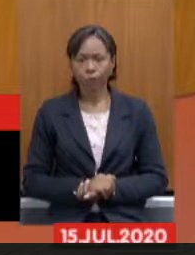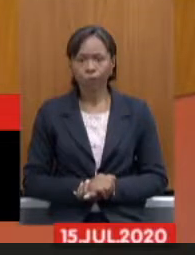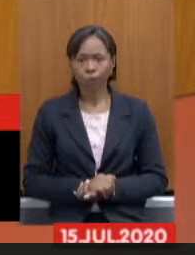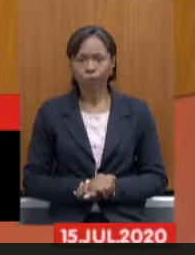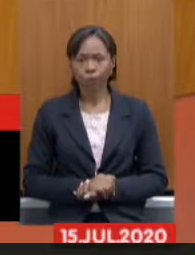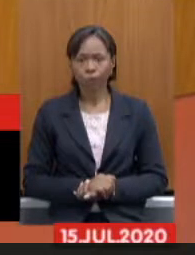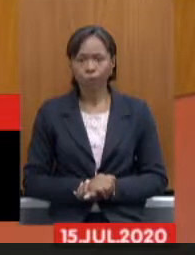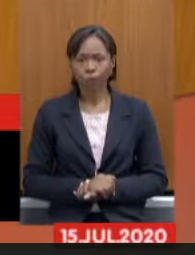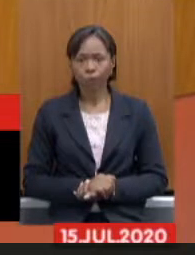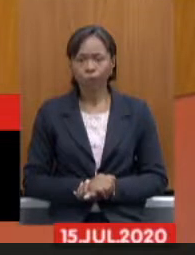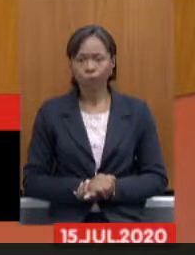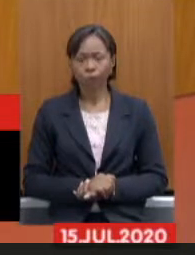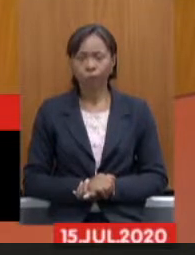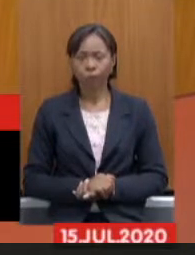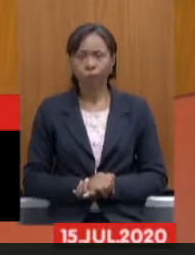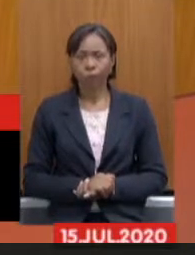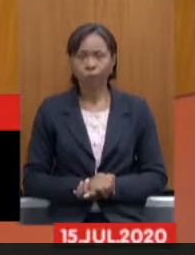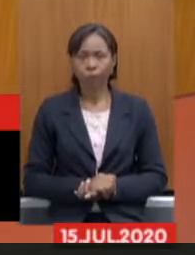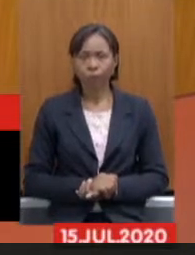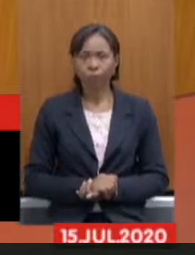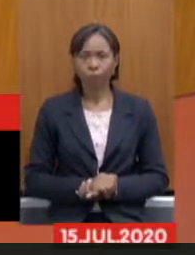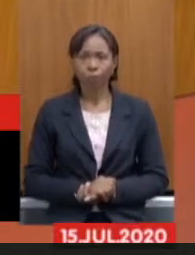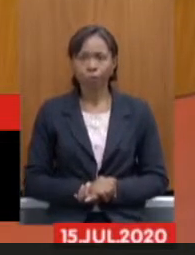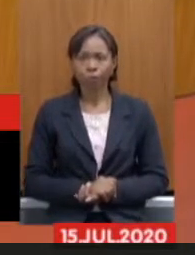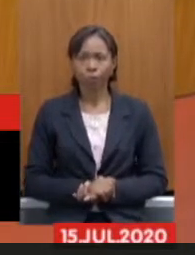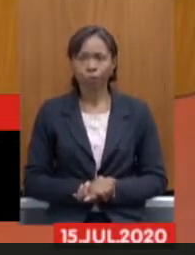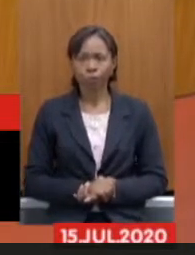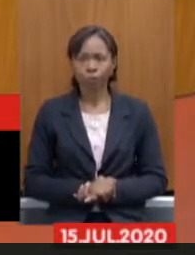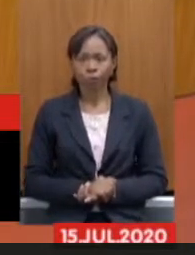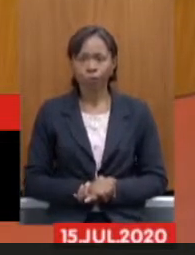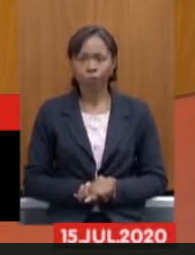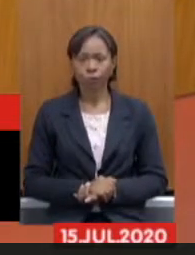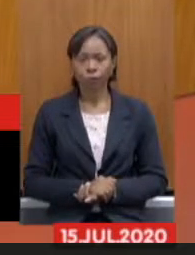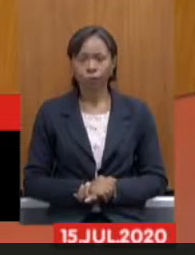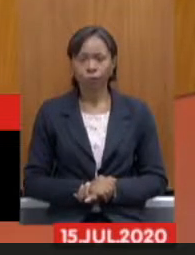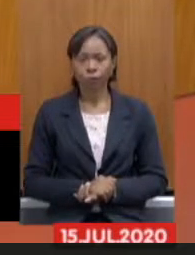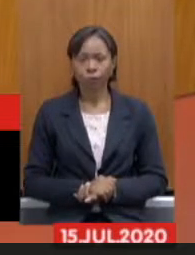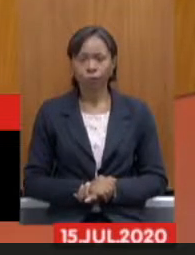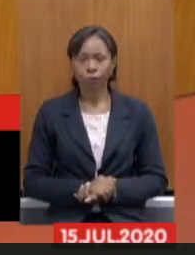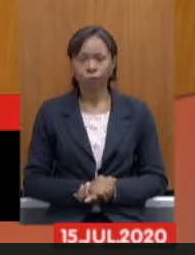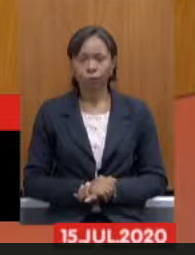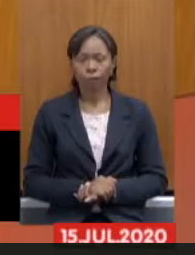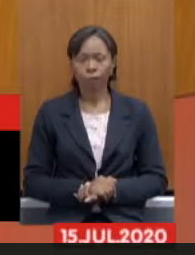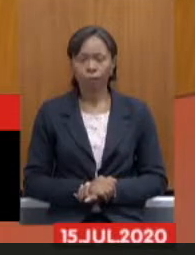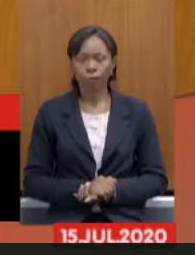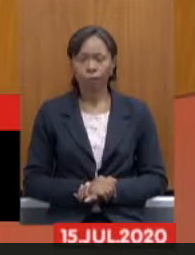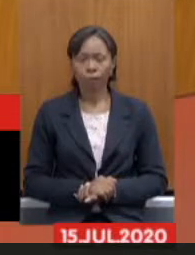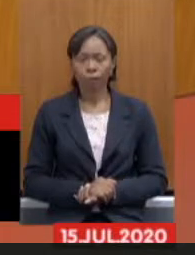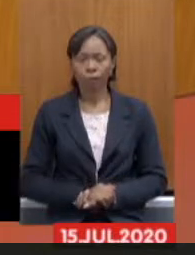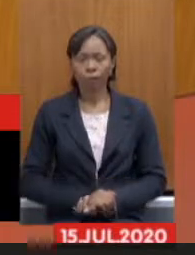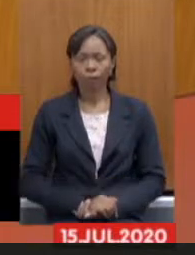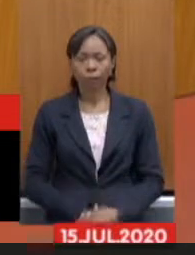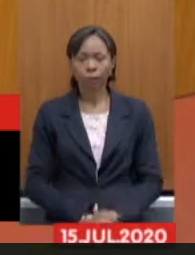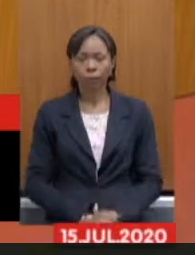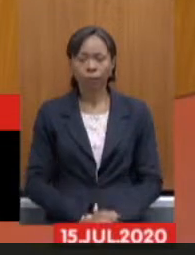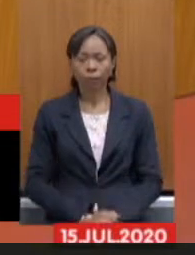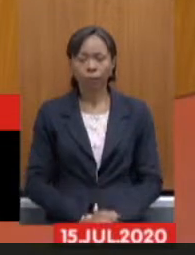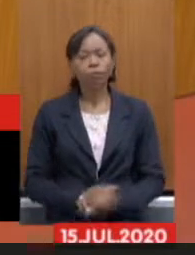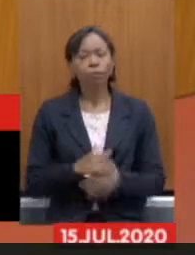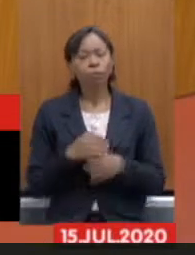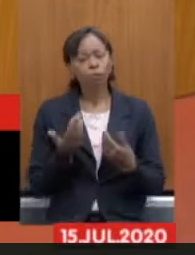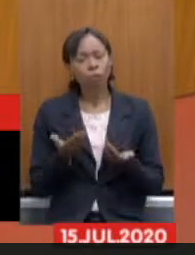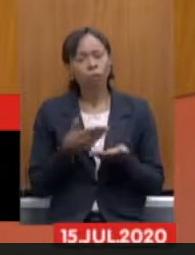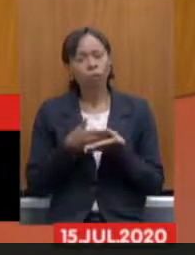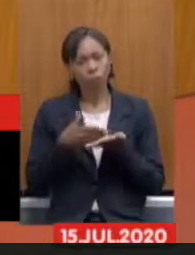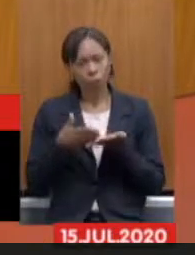ah lembro sim e aí e aí eu quero